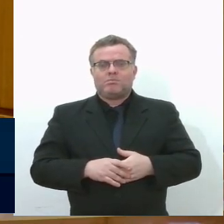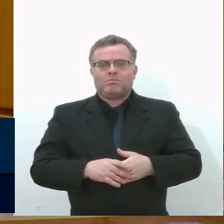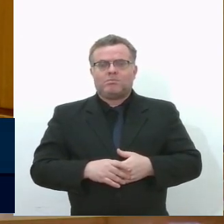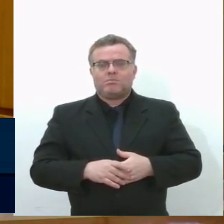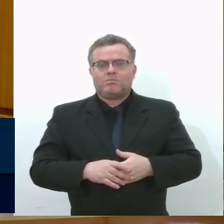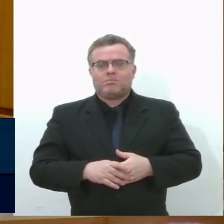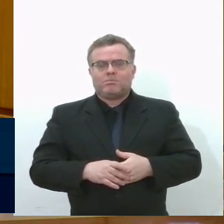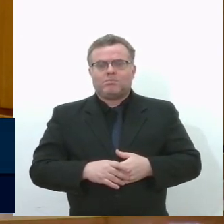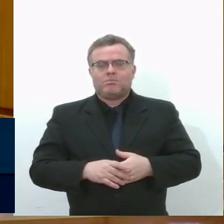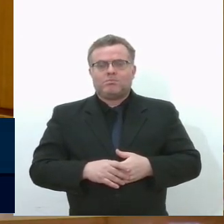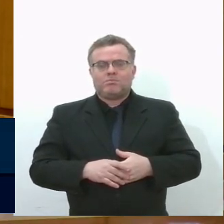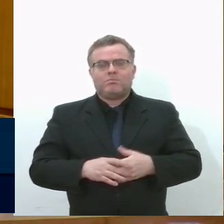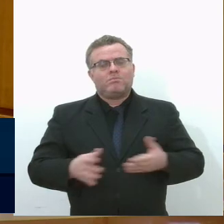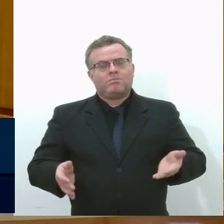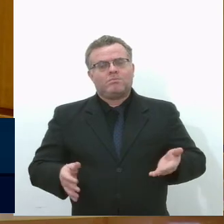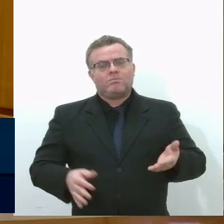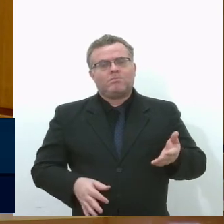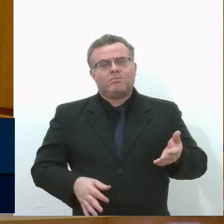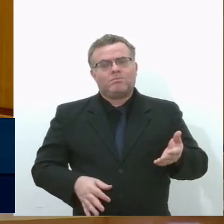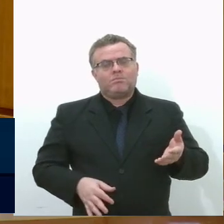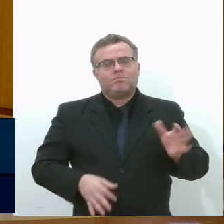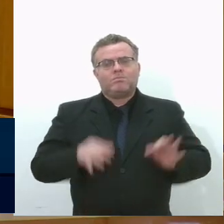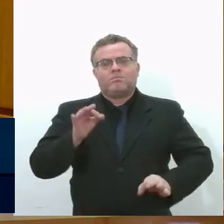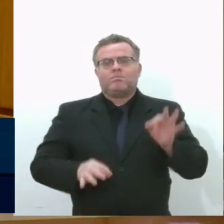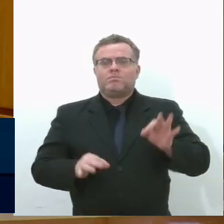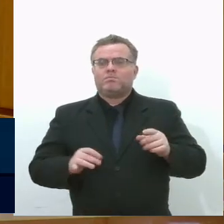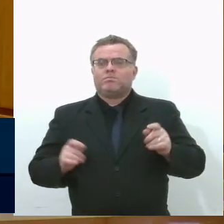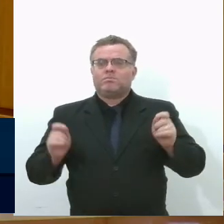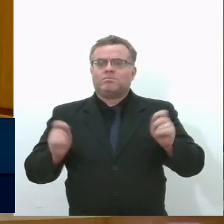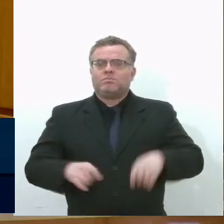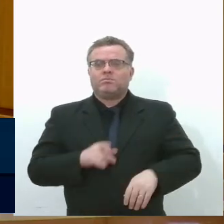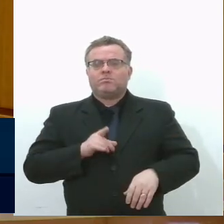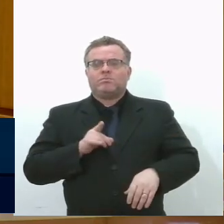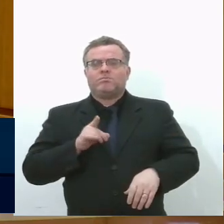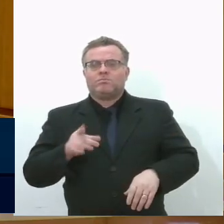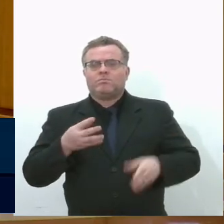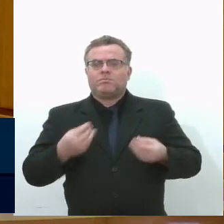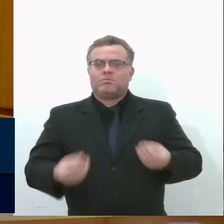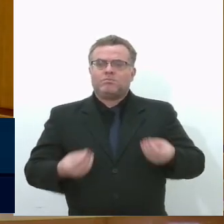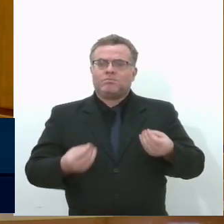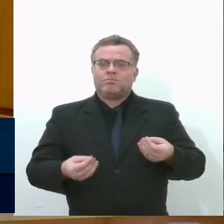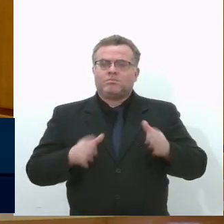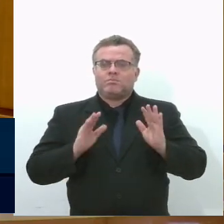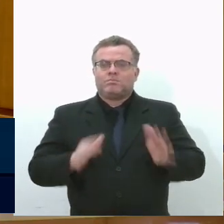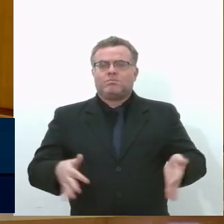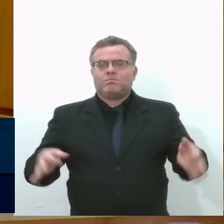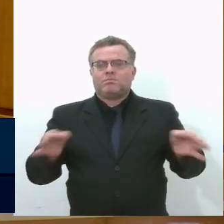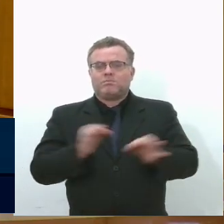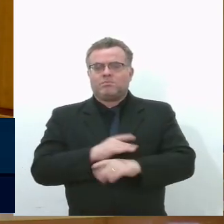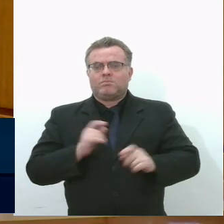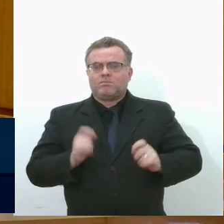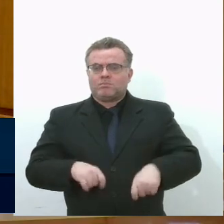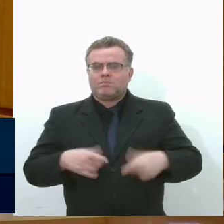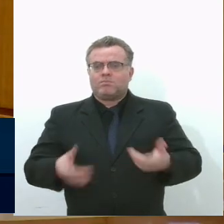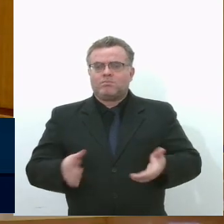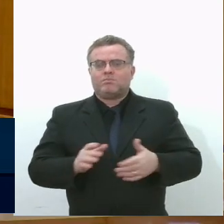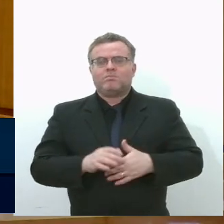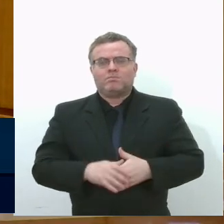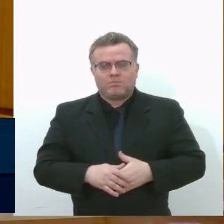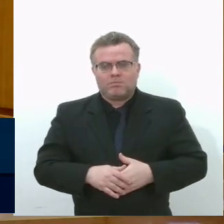O Tribunal de Contas do Paraná já teve, da Constituição do Paraná, já teve esse mesmo